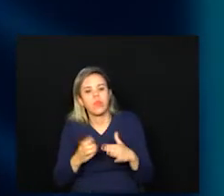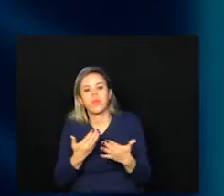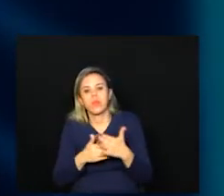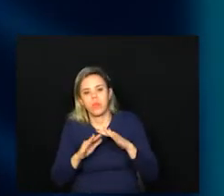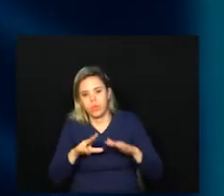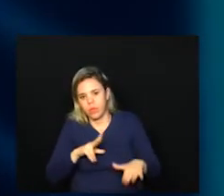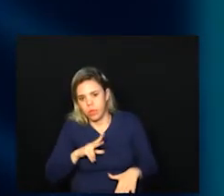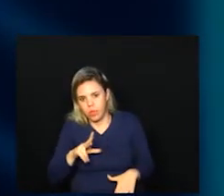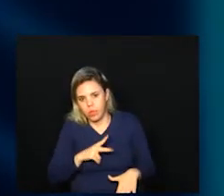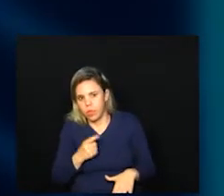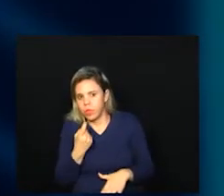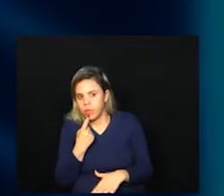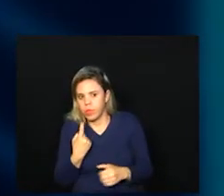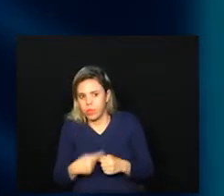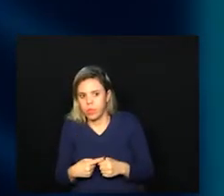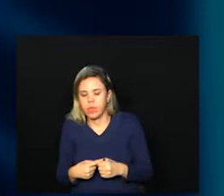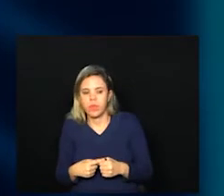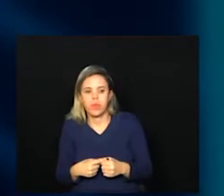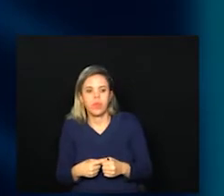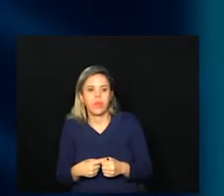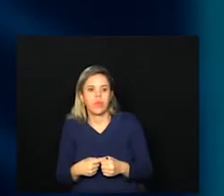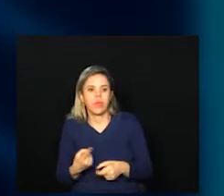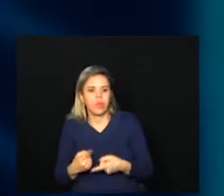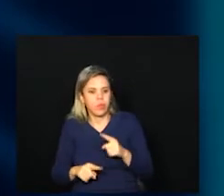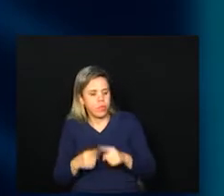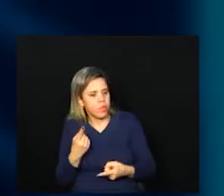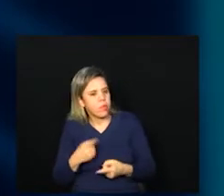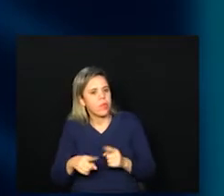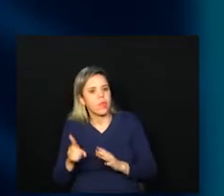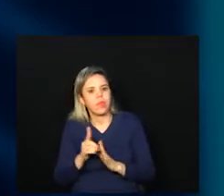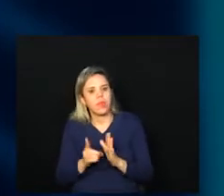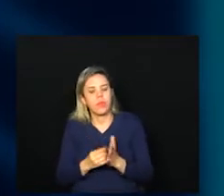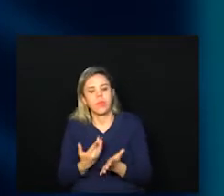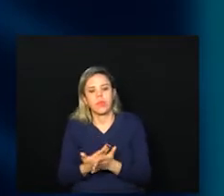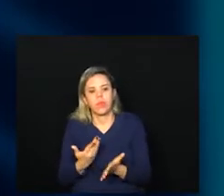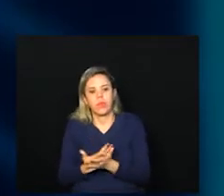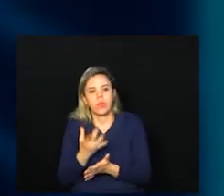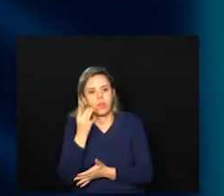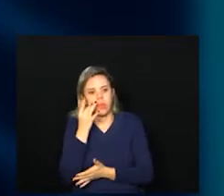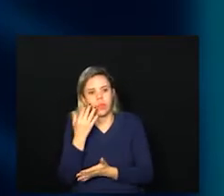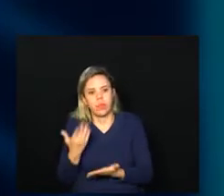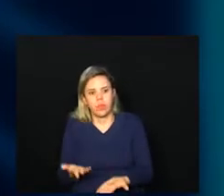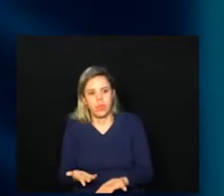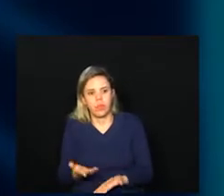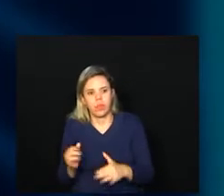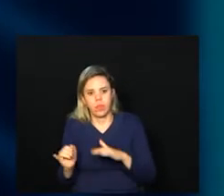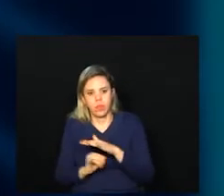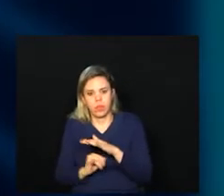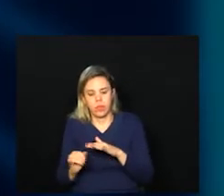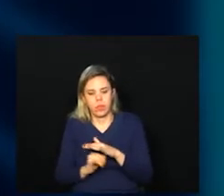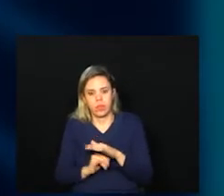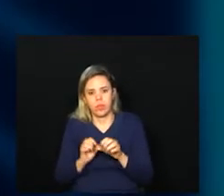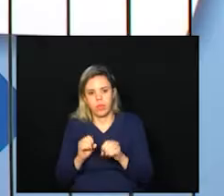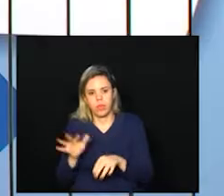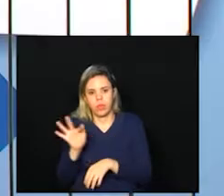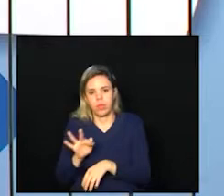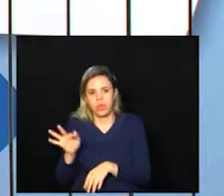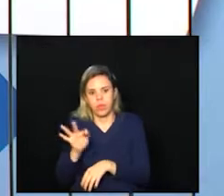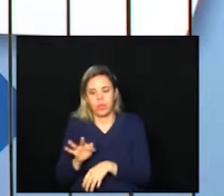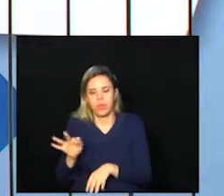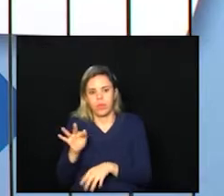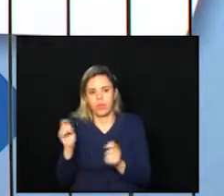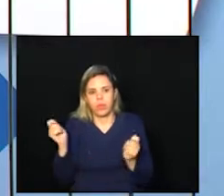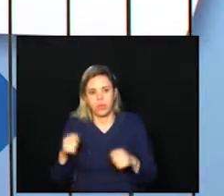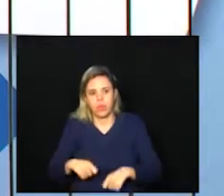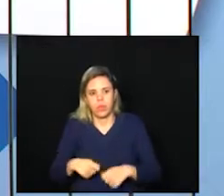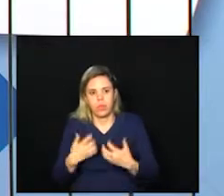município de Campinas. De acordo com o decreto, aulas e atividades presenciais em instituições de ensino superior